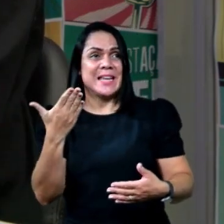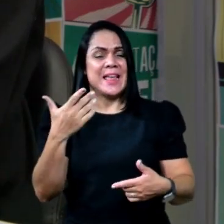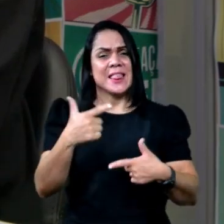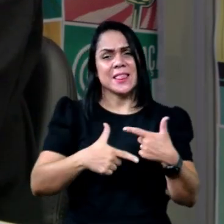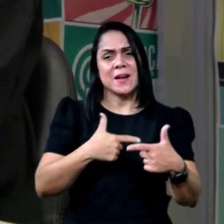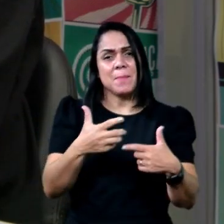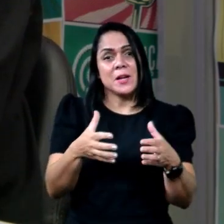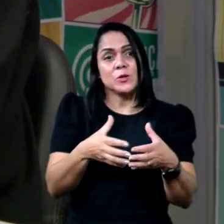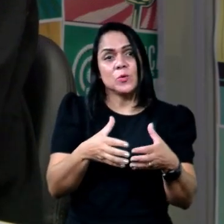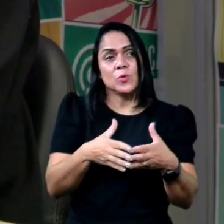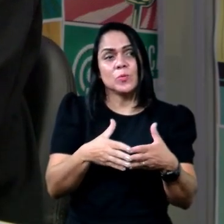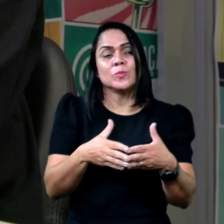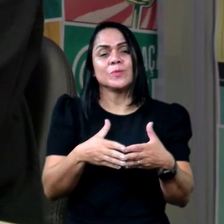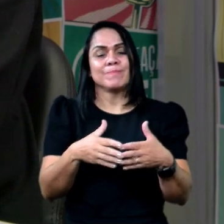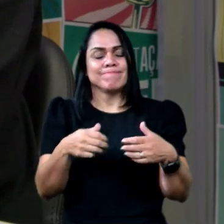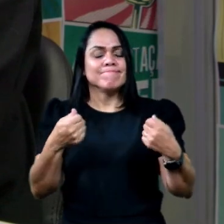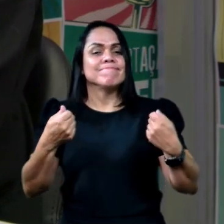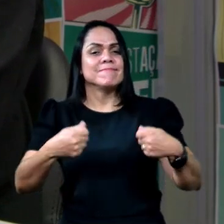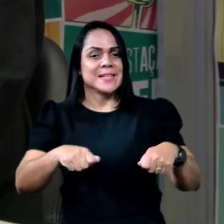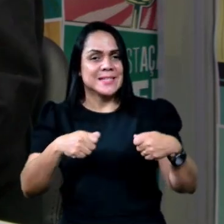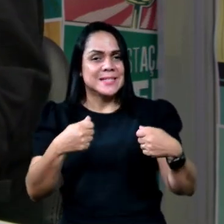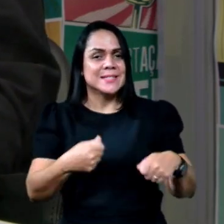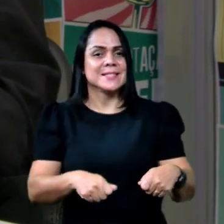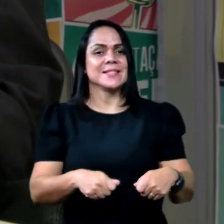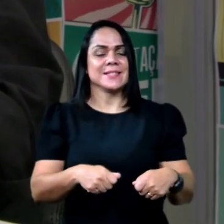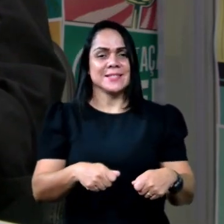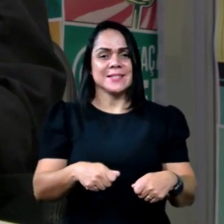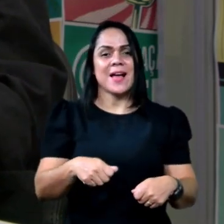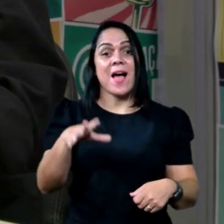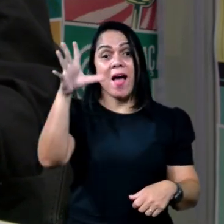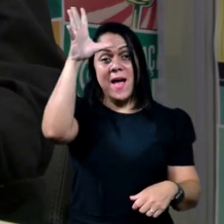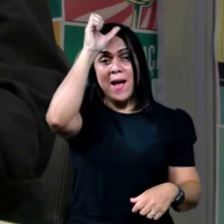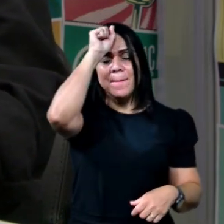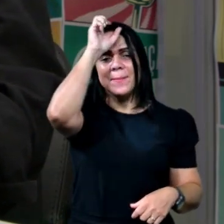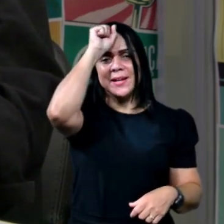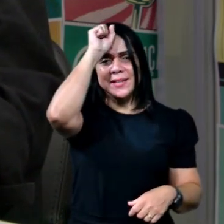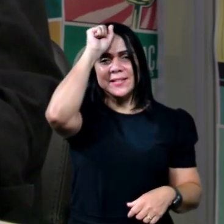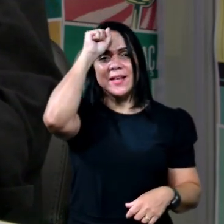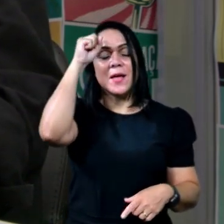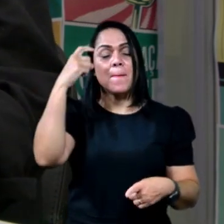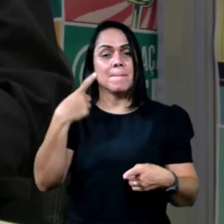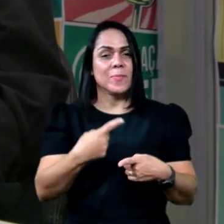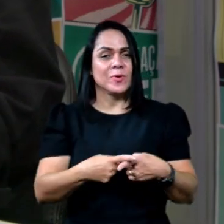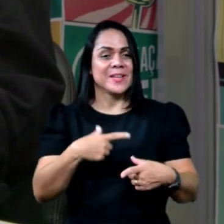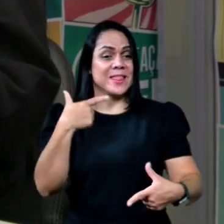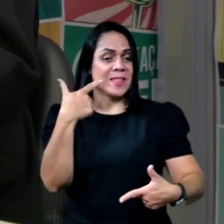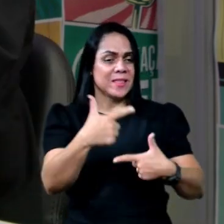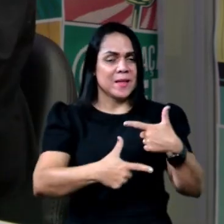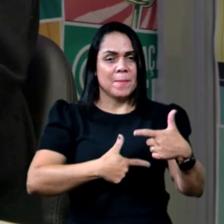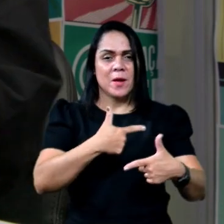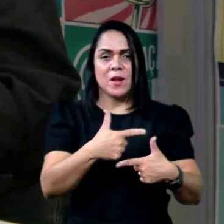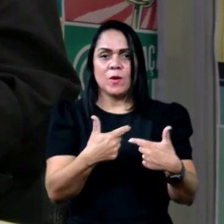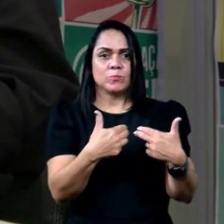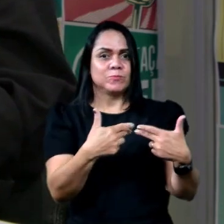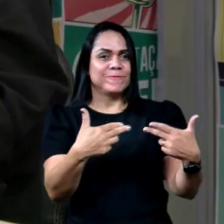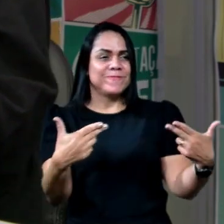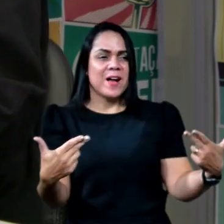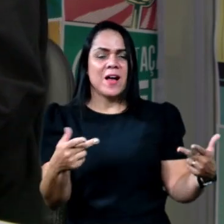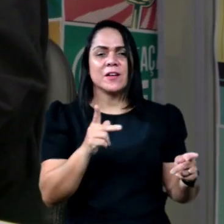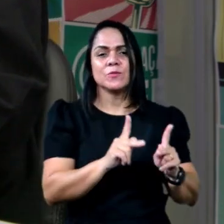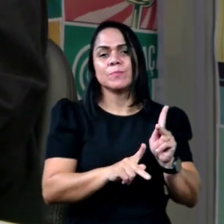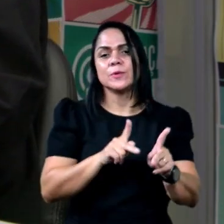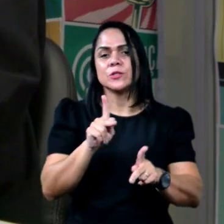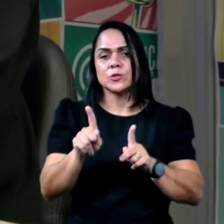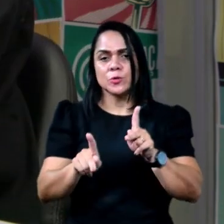lugar errado, você vai ter que aprender, porque você vai trabalhar pelo menos diariamente com 5 pessoas, em busca de um resultado que é um